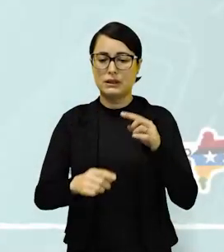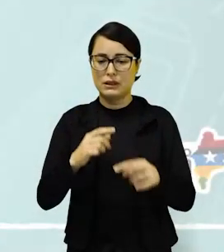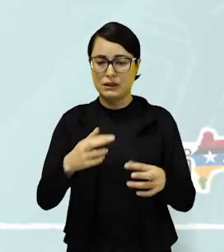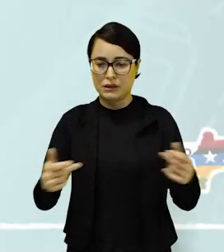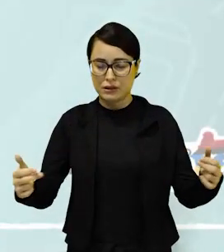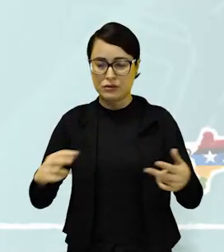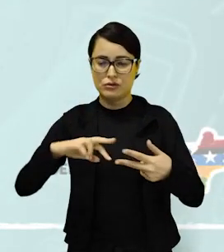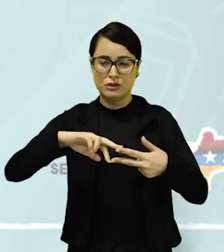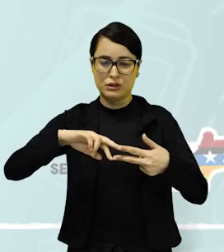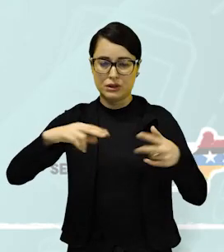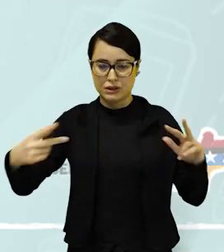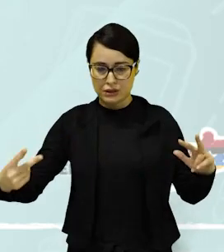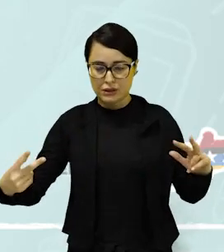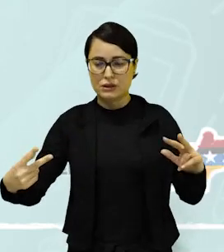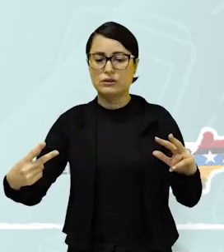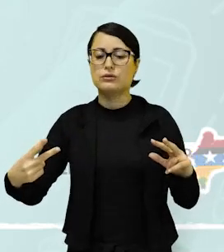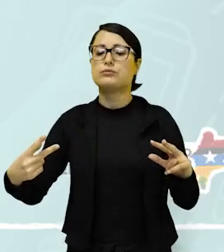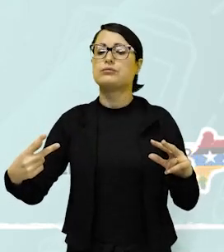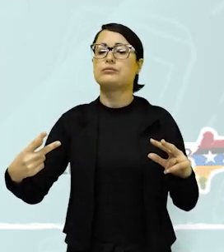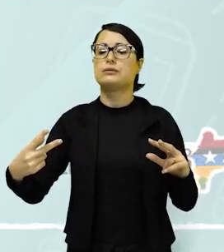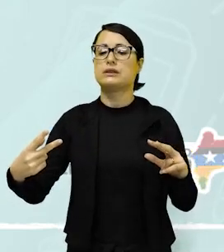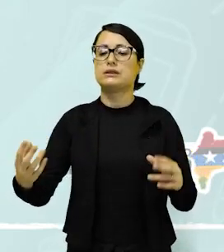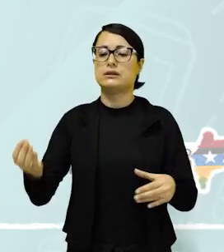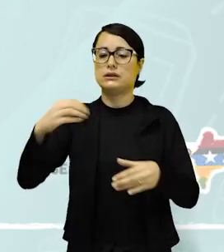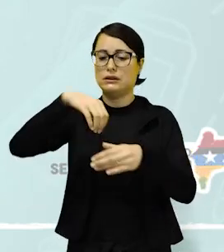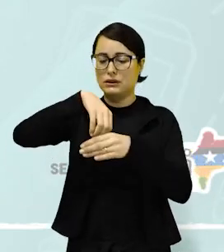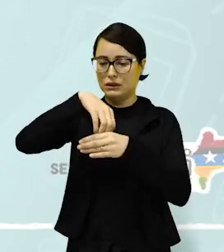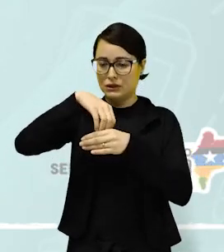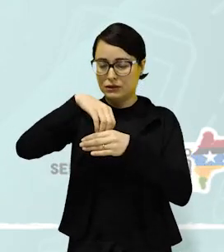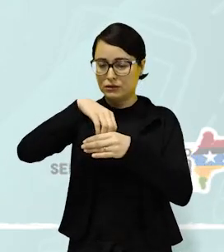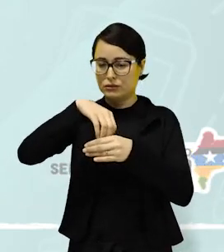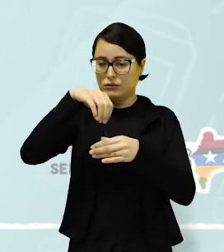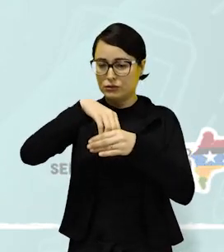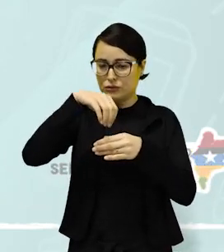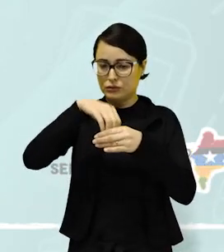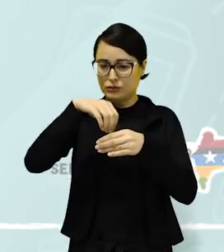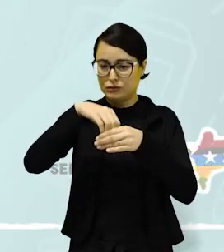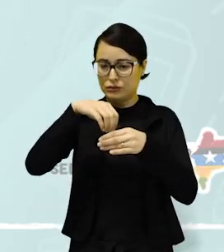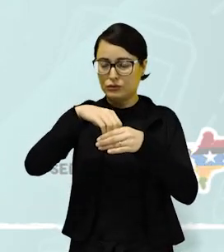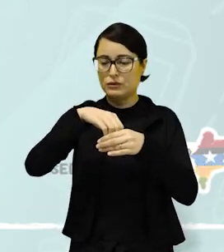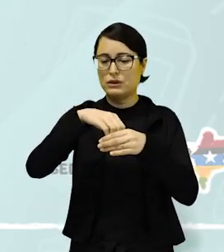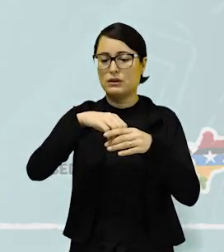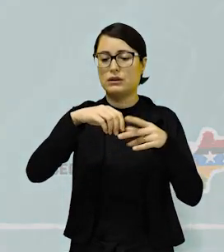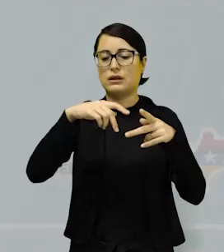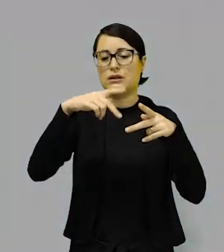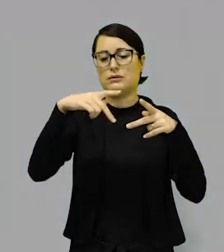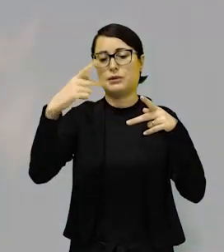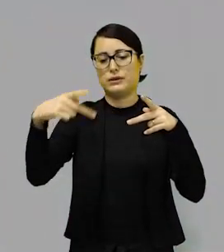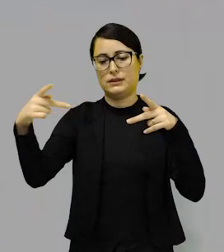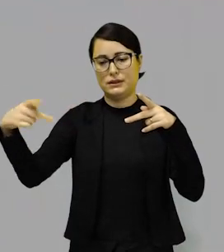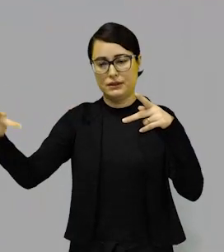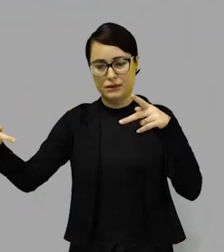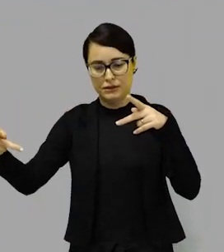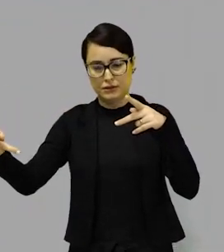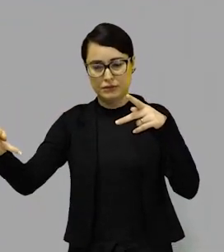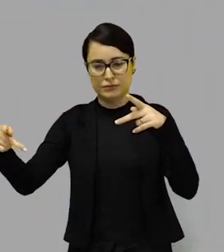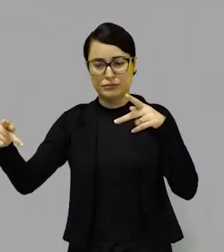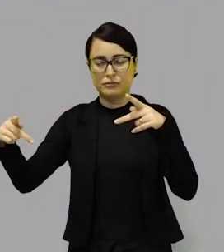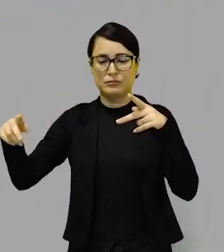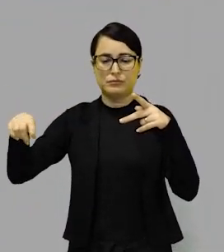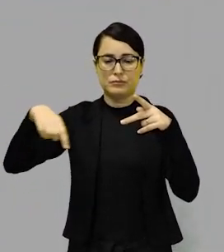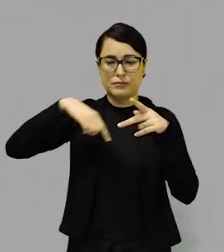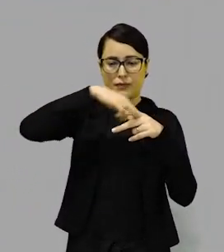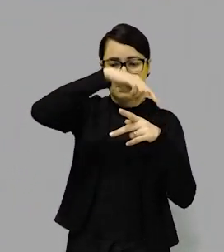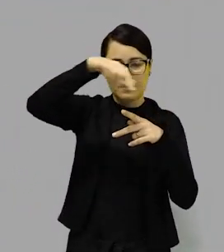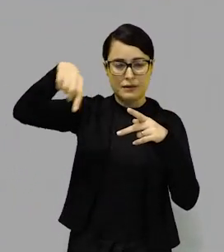hereditário, e envolto, o que vai estar envolvendo esses ácidos nucleicos serão proteína. Então,